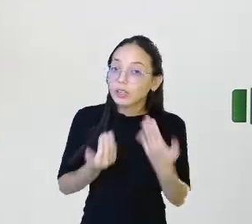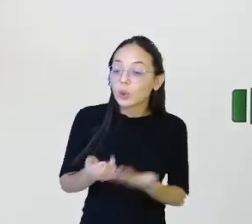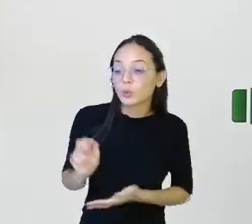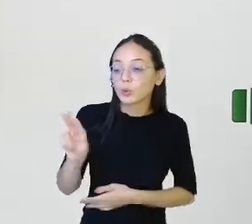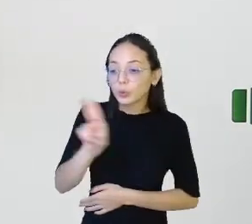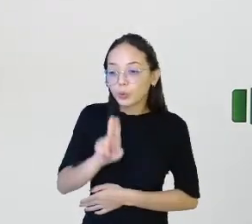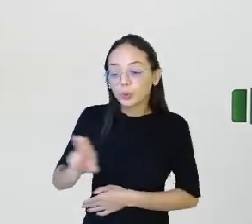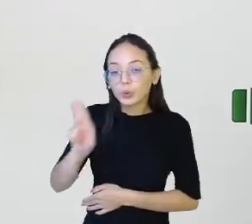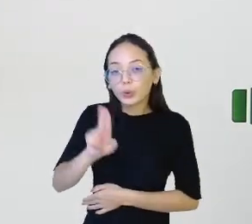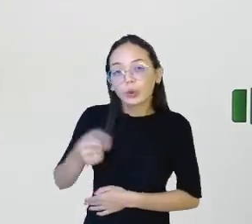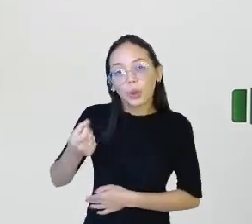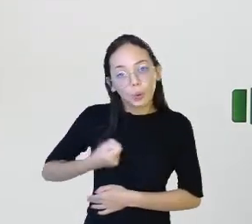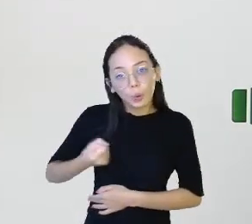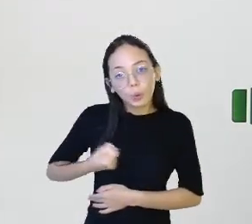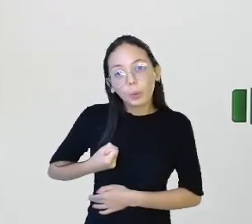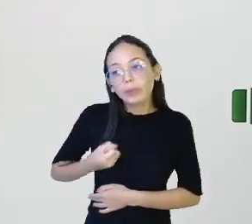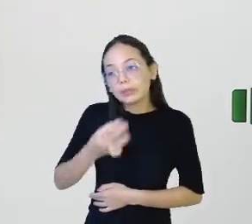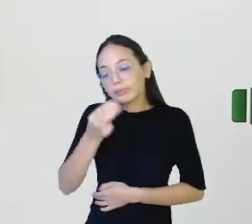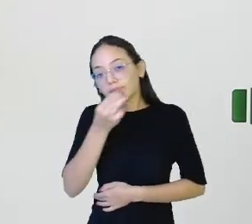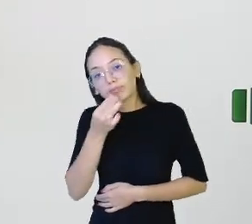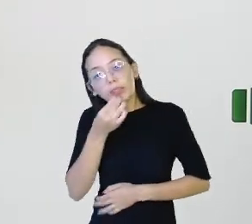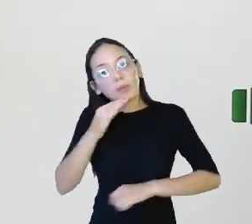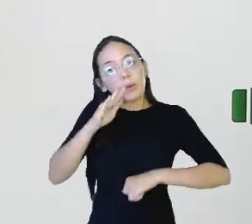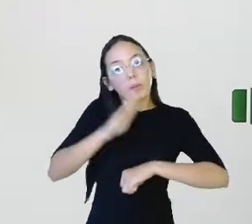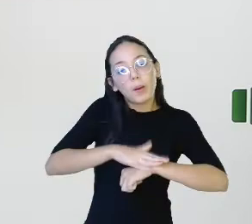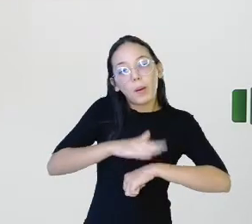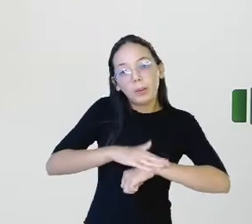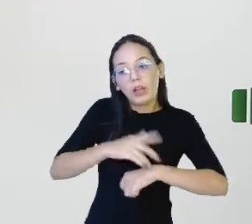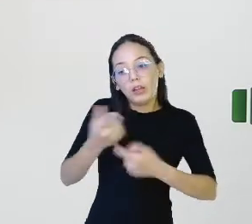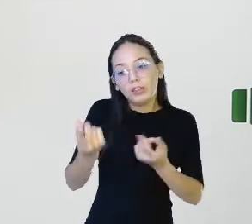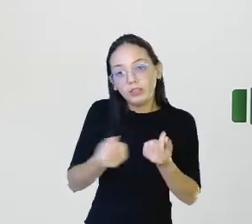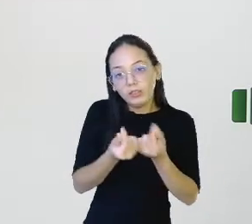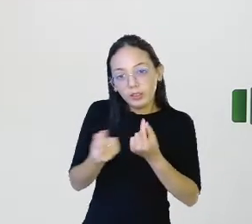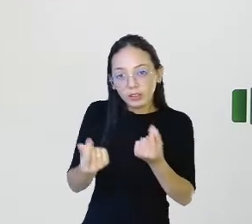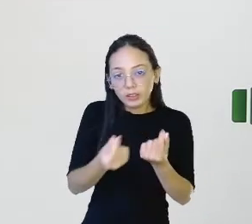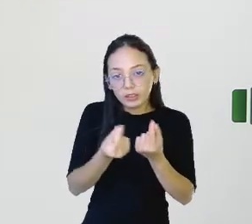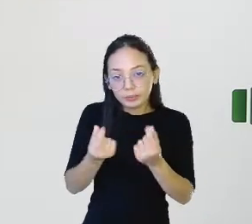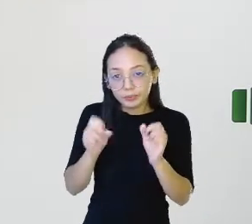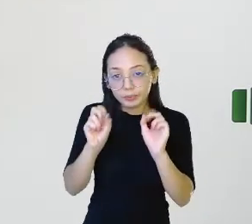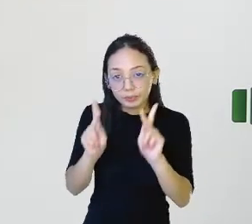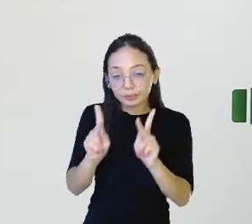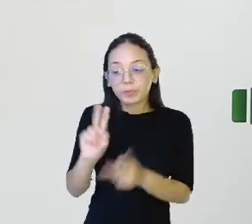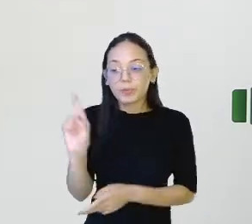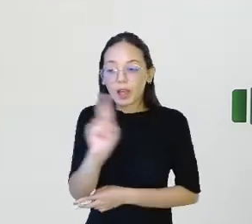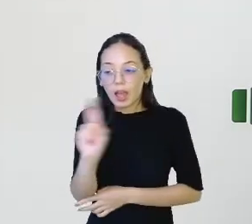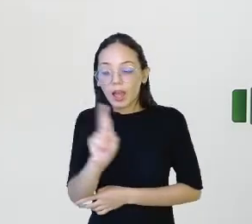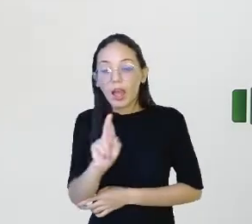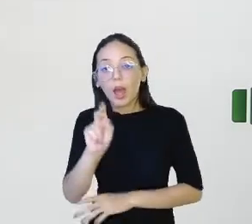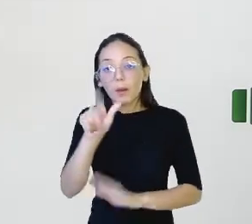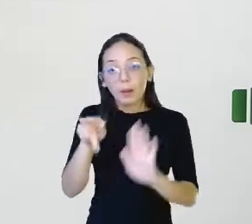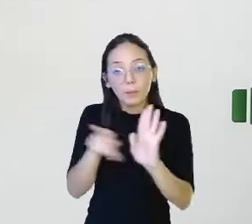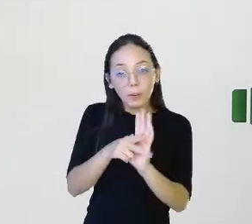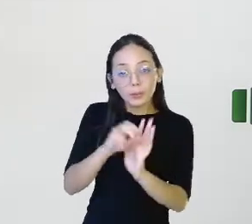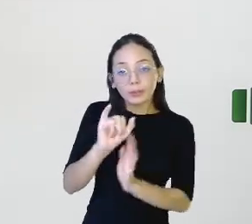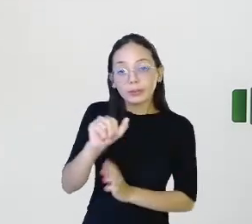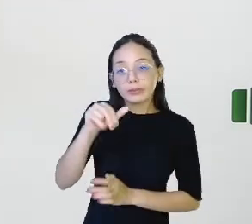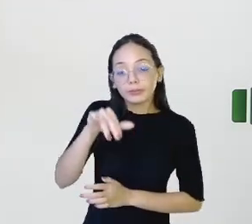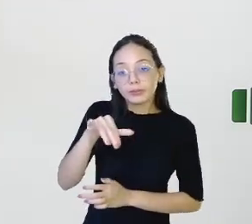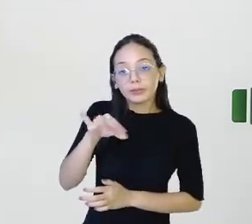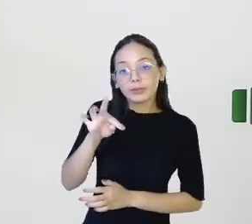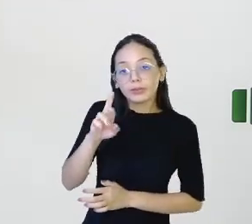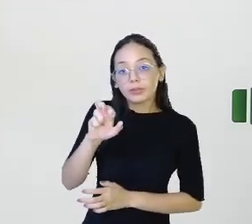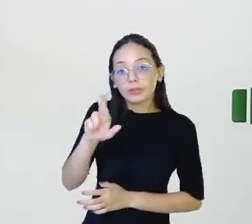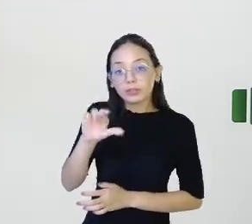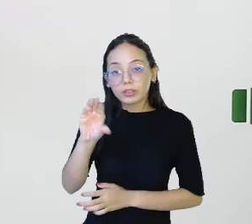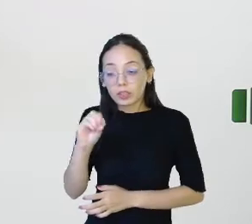números decimais, por exemplo, em situações que envolvem dinheiro. O real é a parte inteira e os